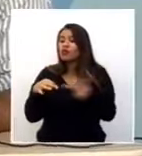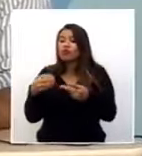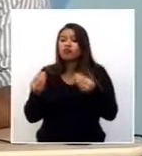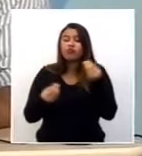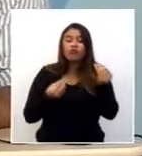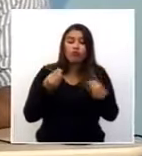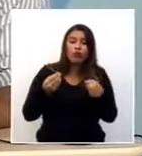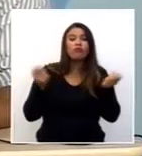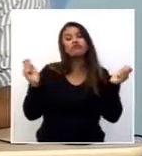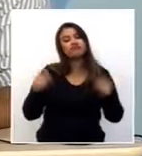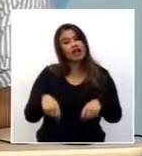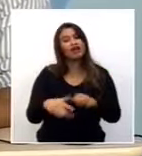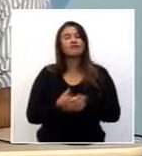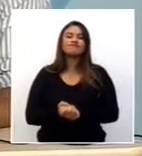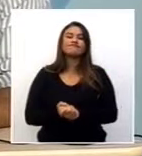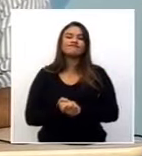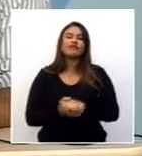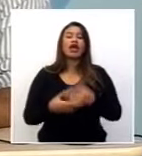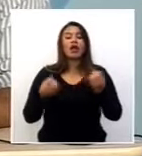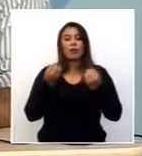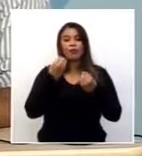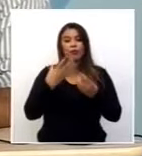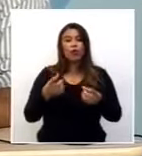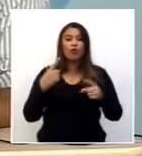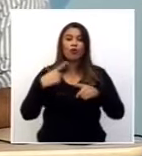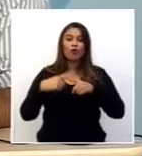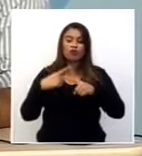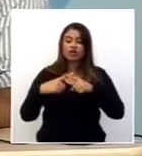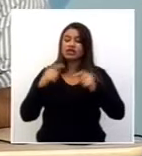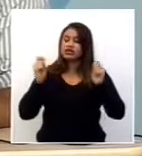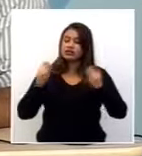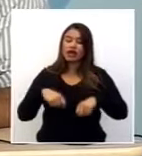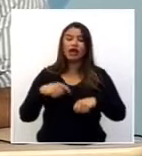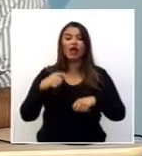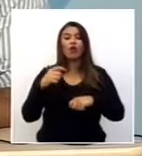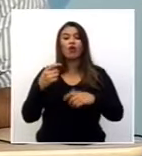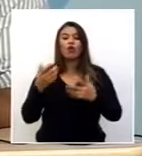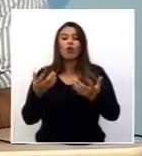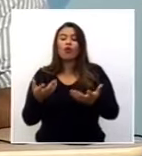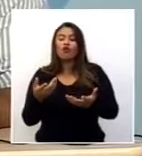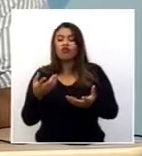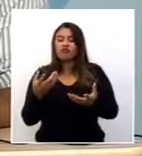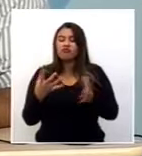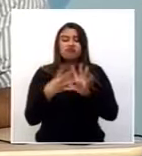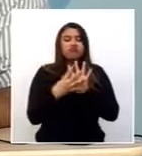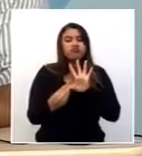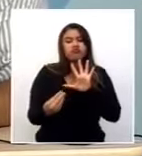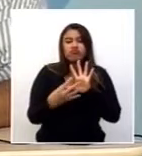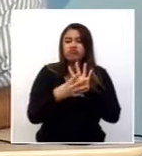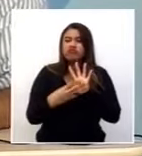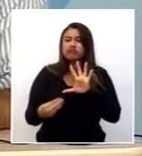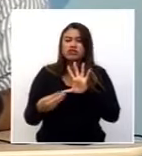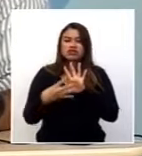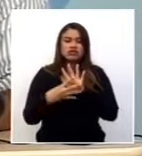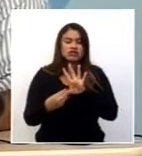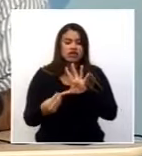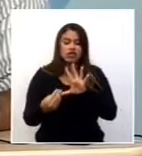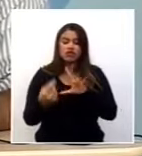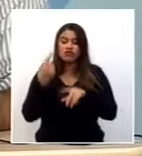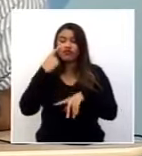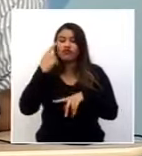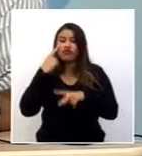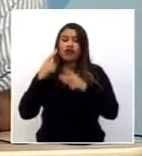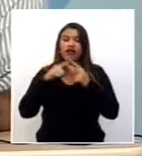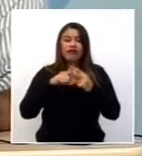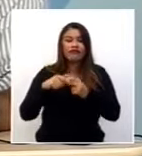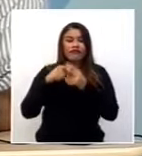um de vocês para poder fazer o formato ou uma utilização dessas ferramentas, mas